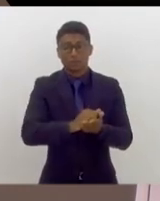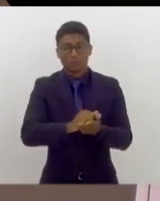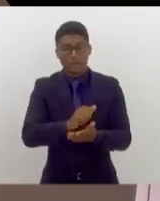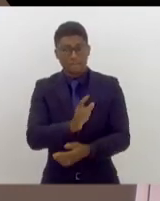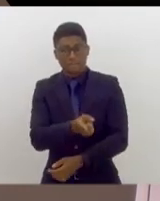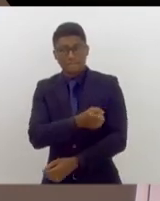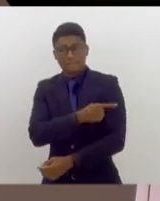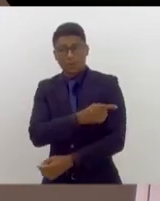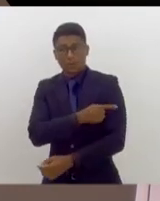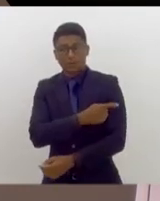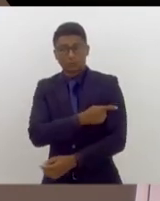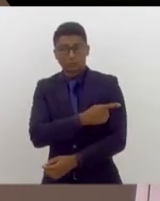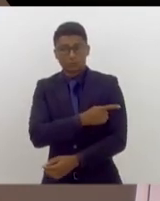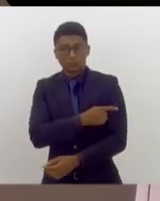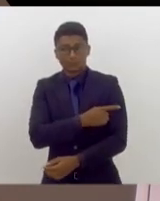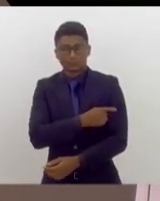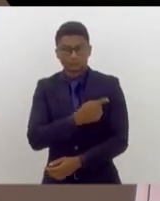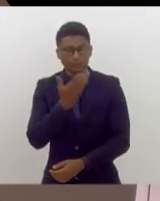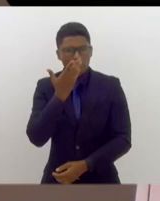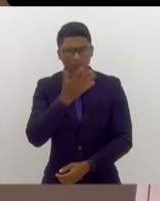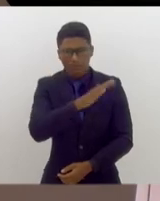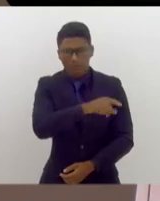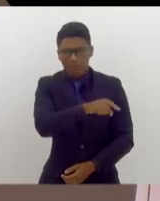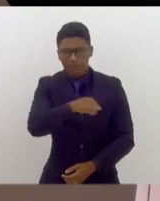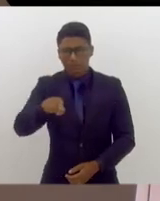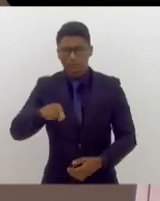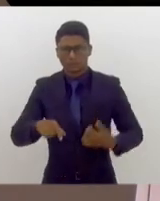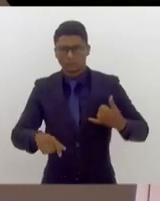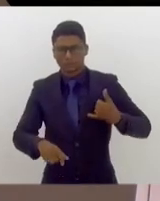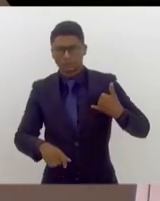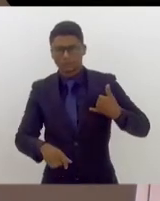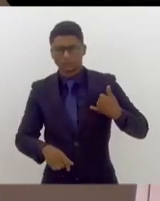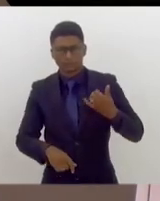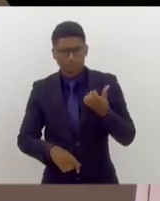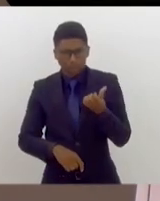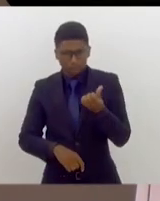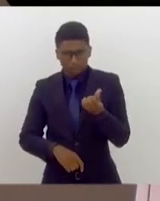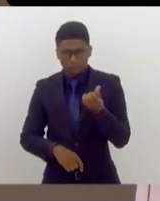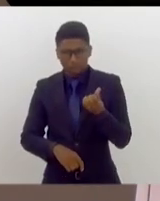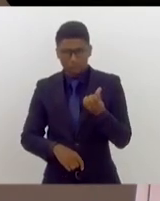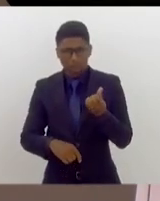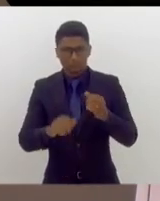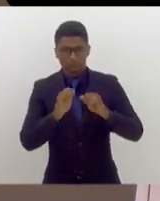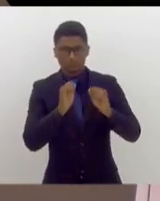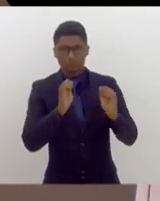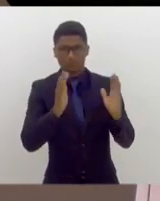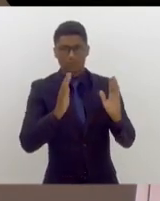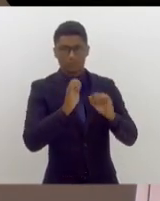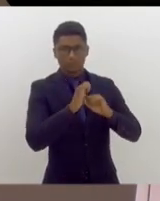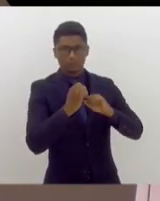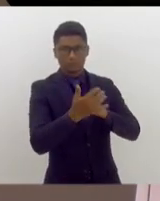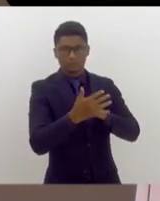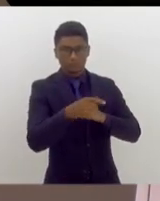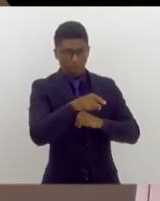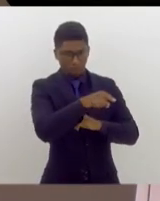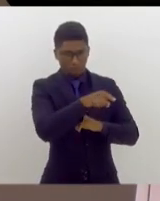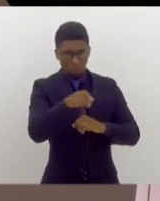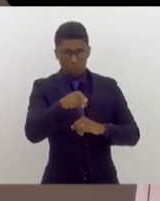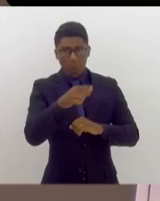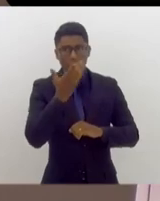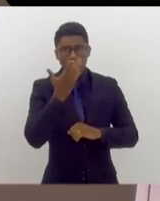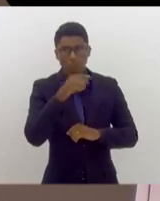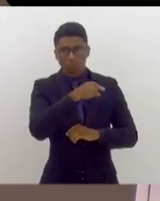censo escolar, é que as crianças de 6 anos, no tempo da pandemia, não se matricularam no primeiro ano do